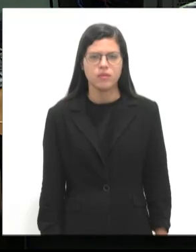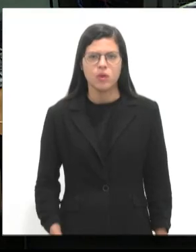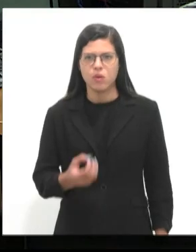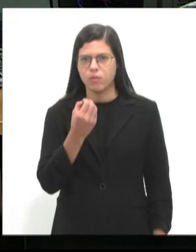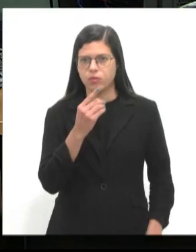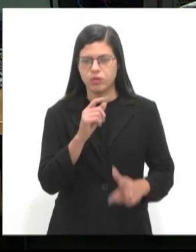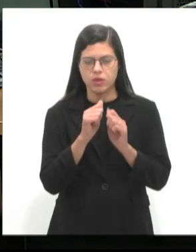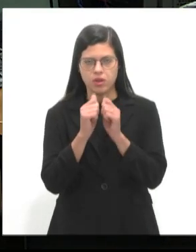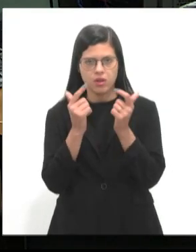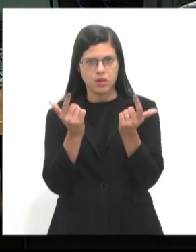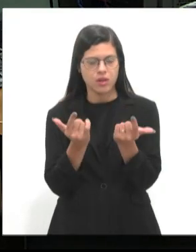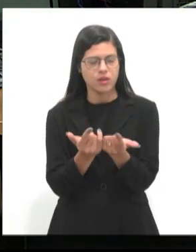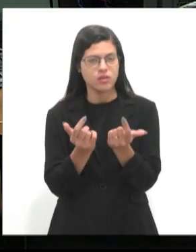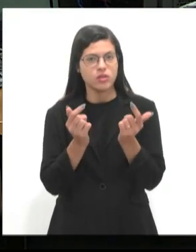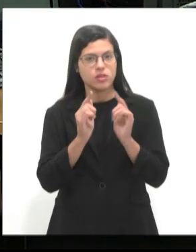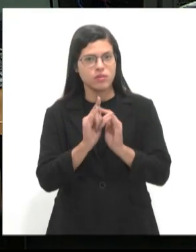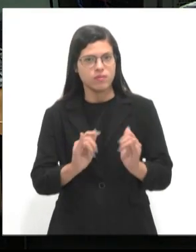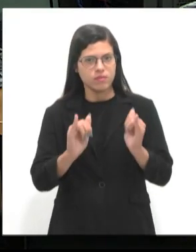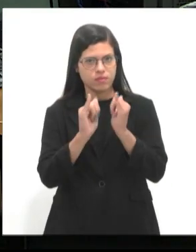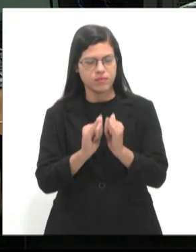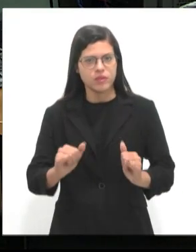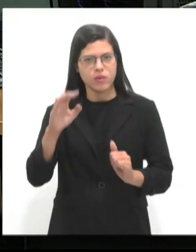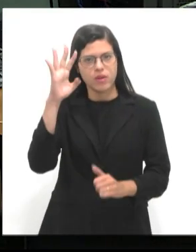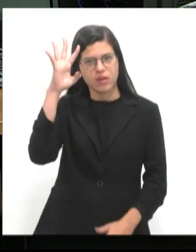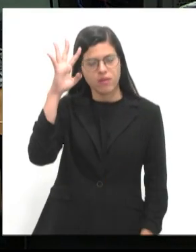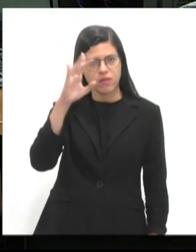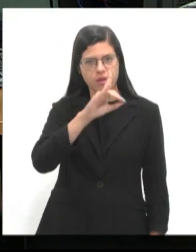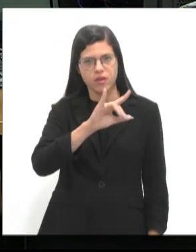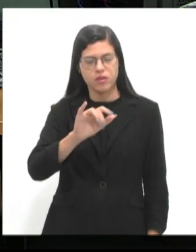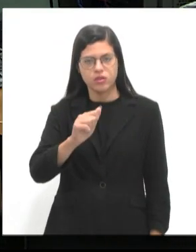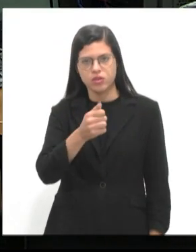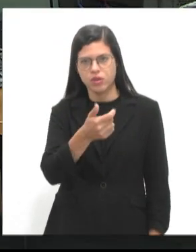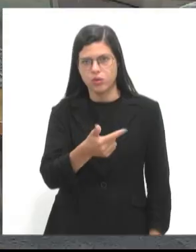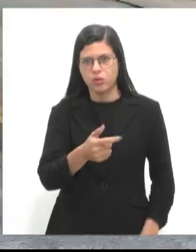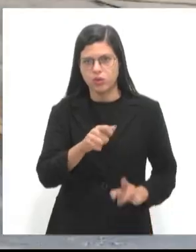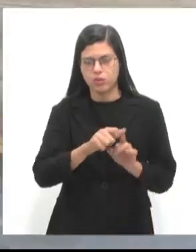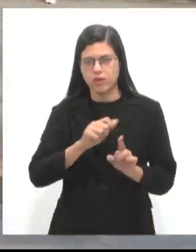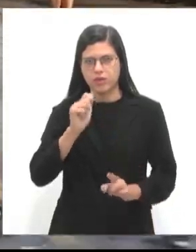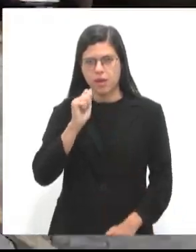O Bom Dia Alerj traz os seguintes destaques nesta quarta-feira, 2 de abril.